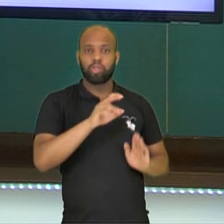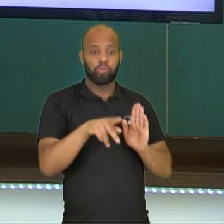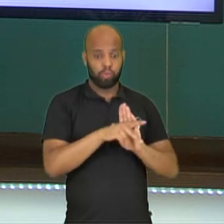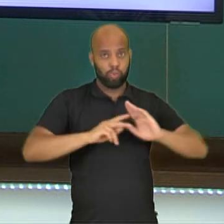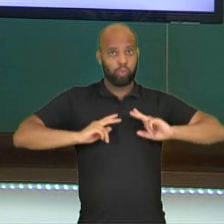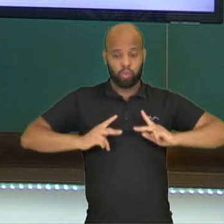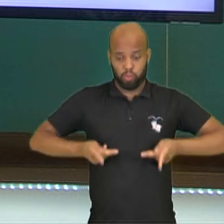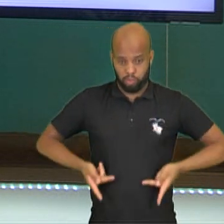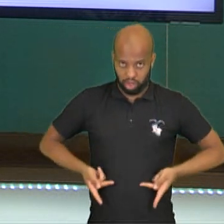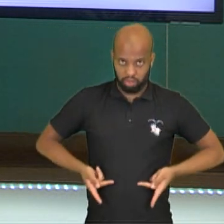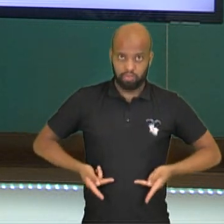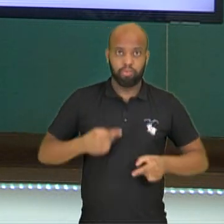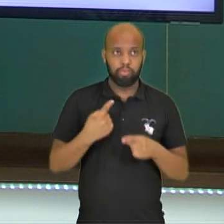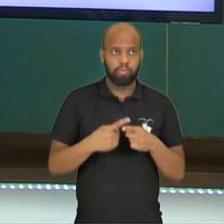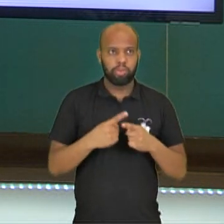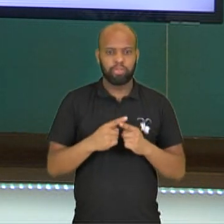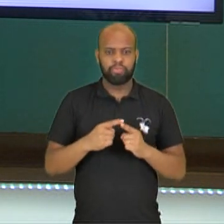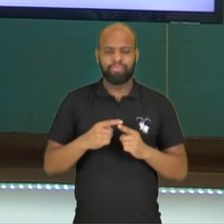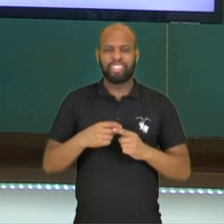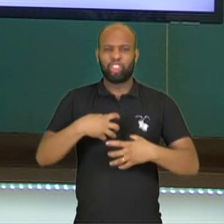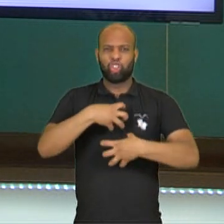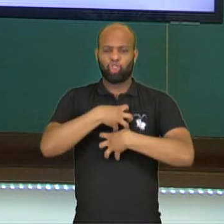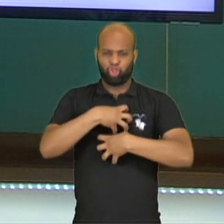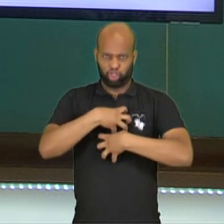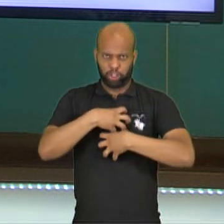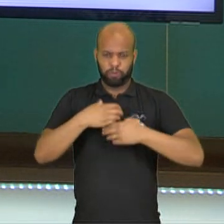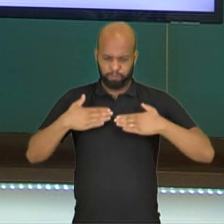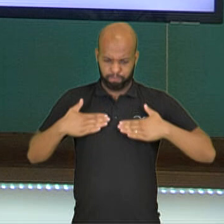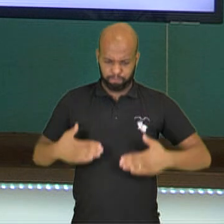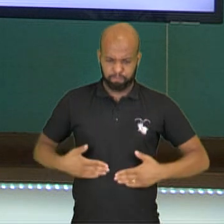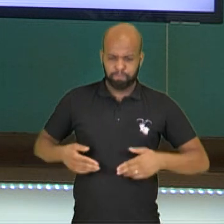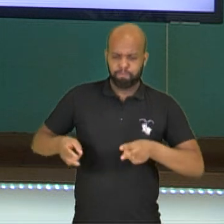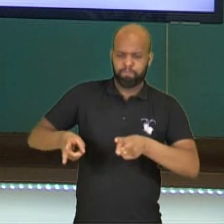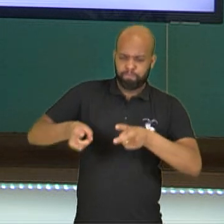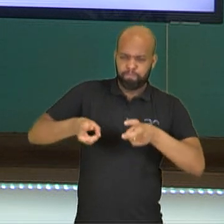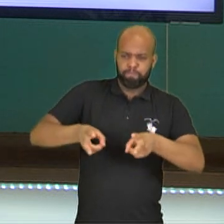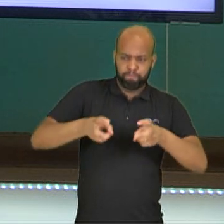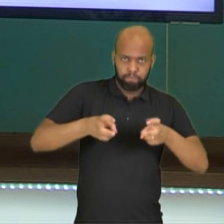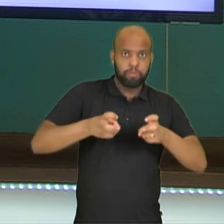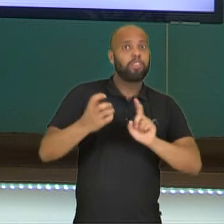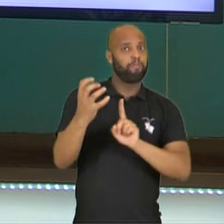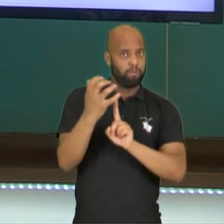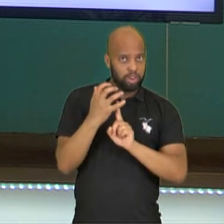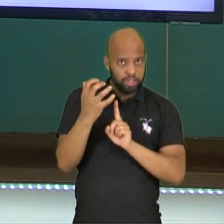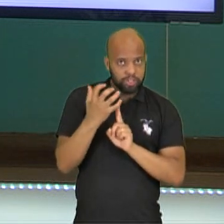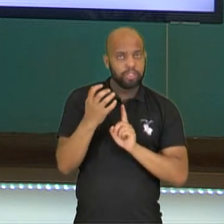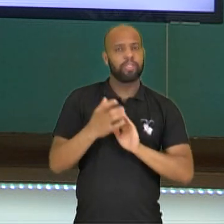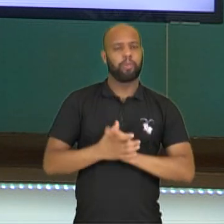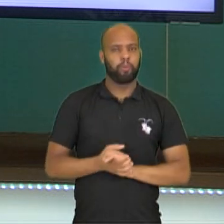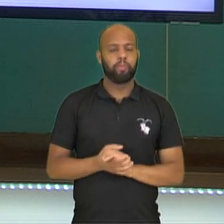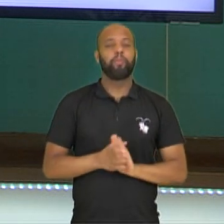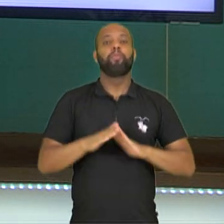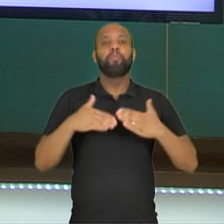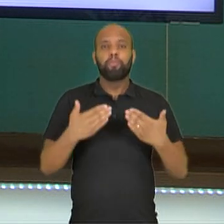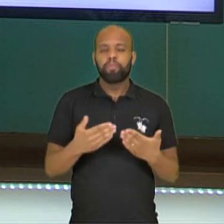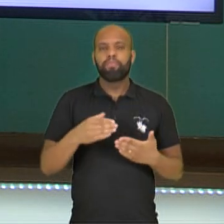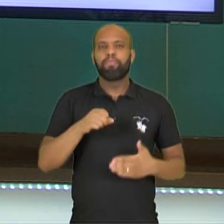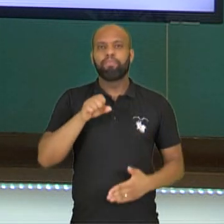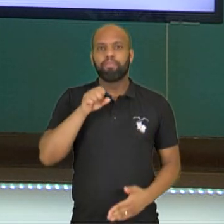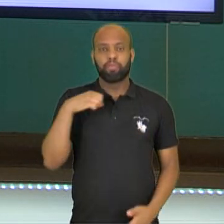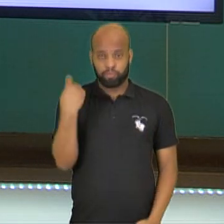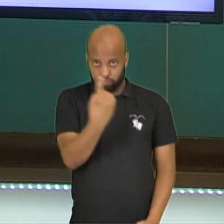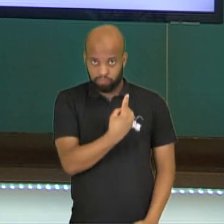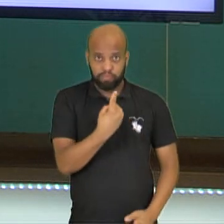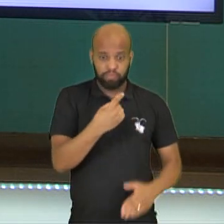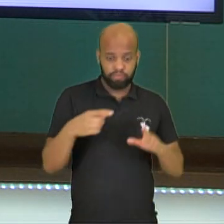humano, ou seja, a sensação térmica nos influencia bastante, certo? O nosso bem-estar, aquela coisa toda. Normalmente nós